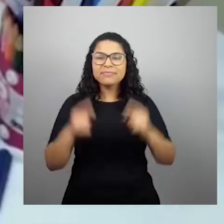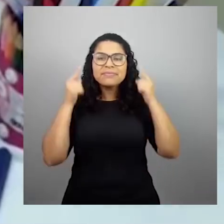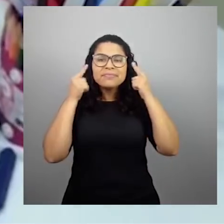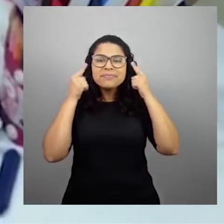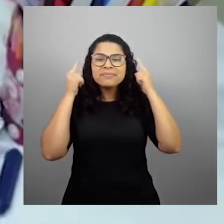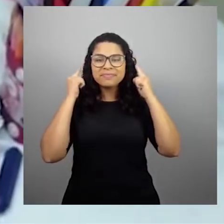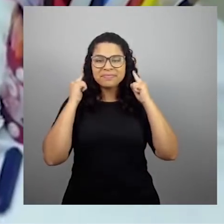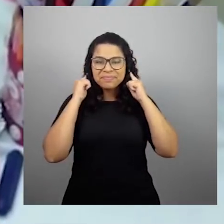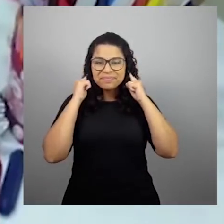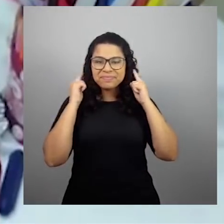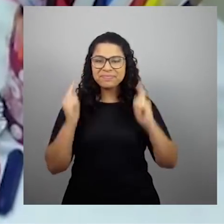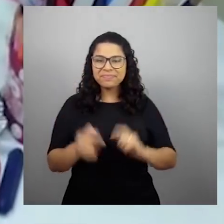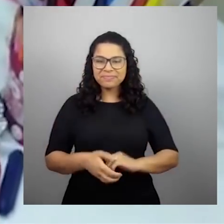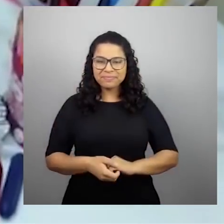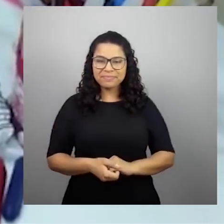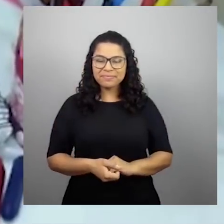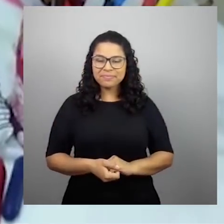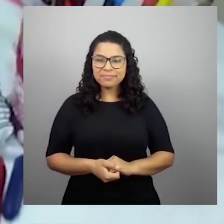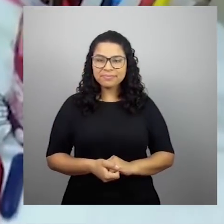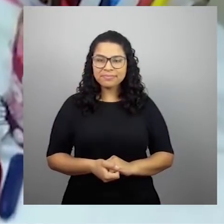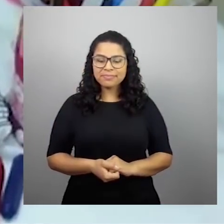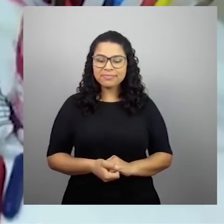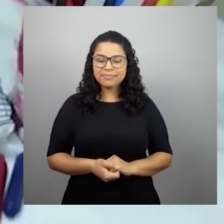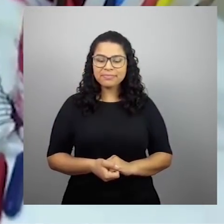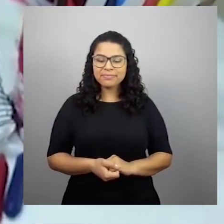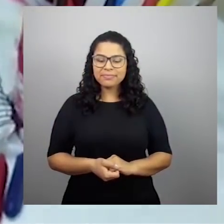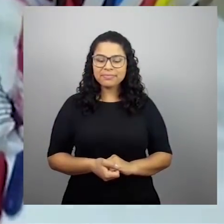os ouvidos,